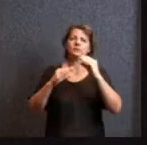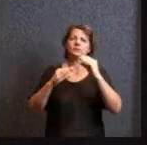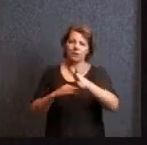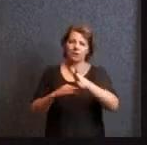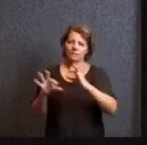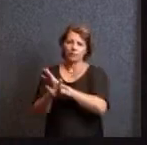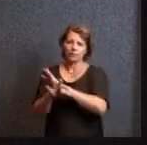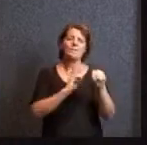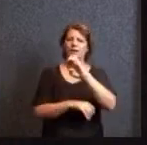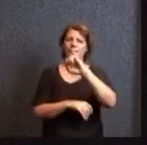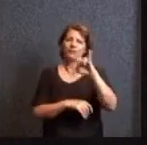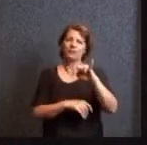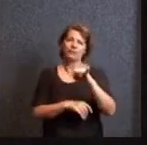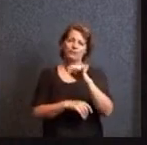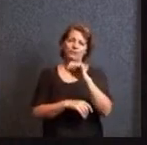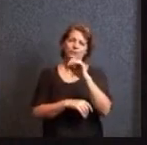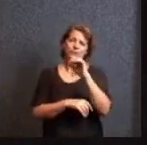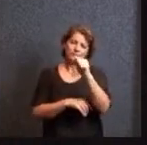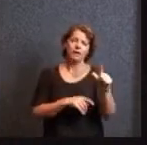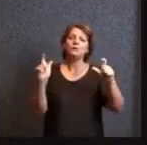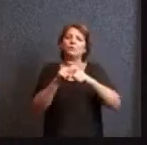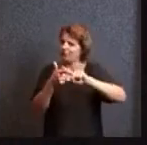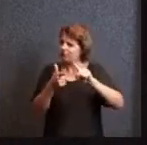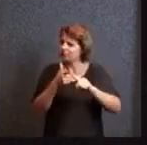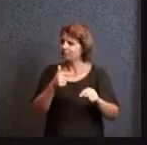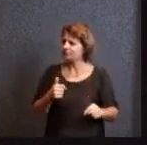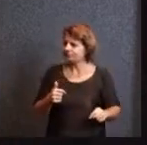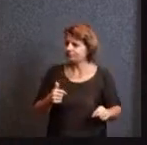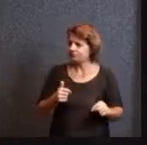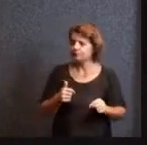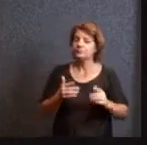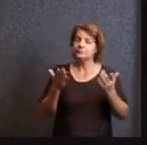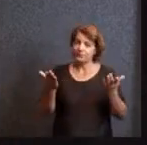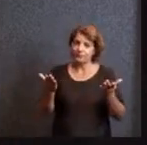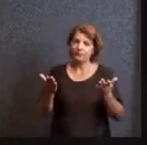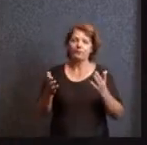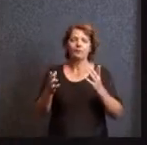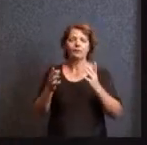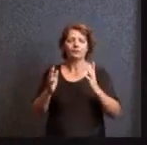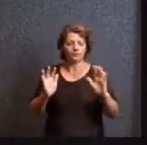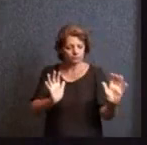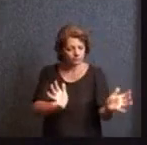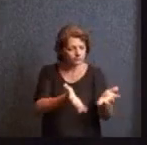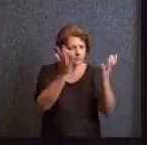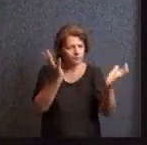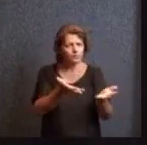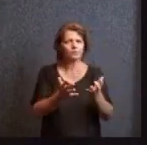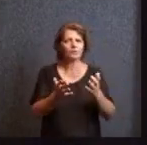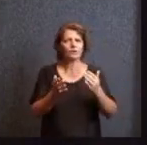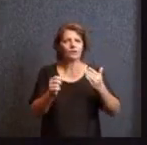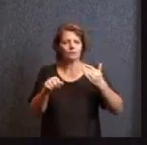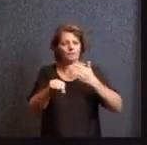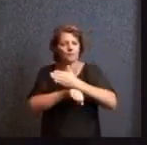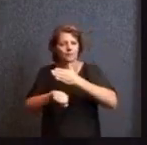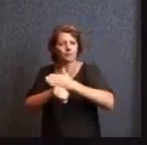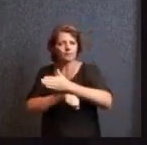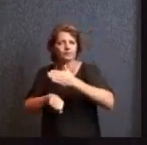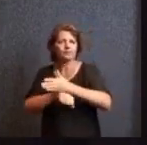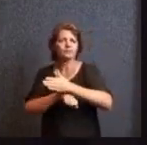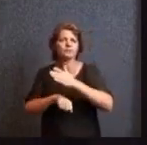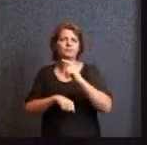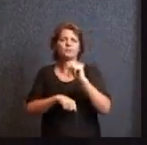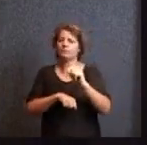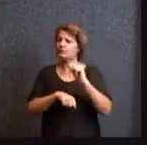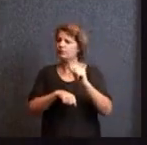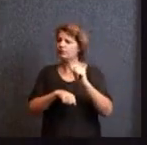Então, também possa ser oficializado o mais breve possível. Então, incentivem a participação daquele que